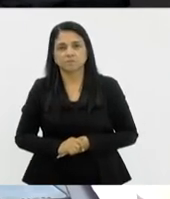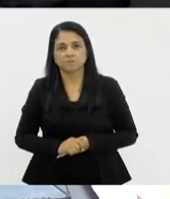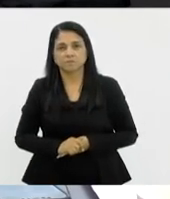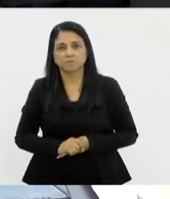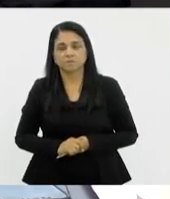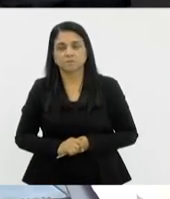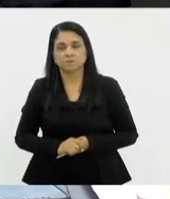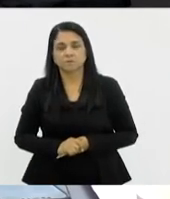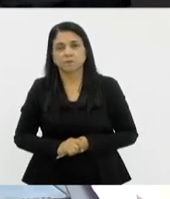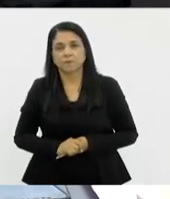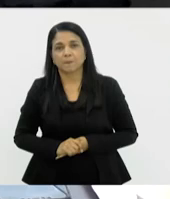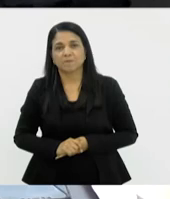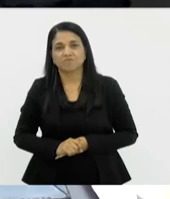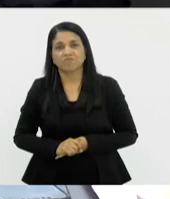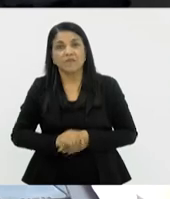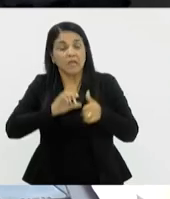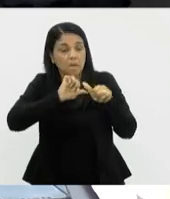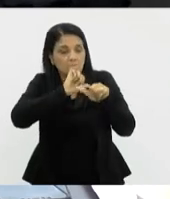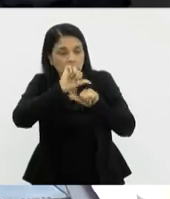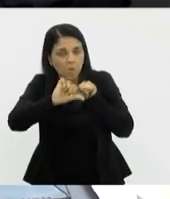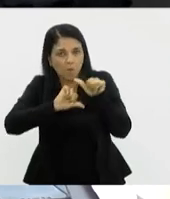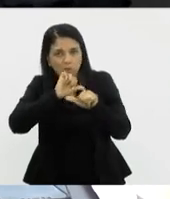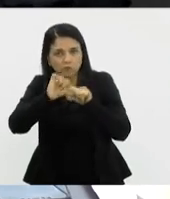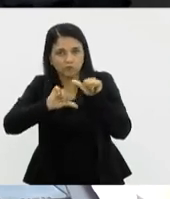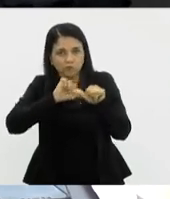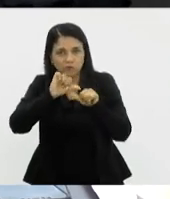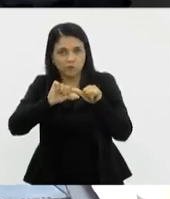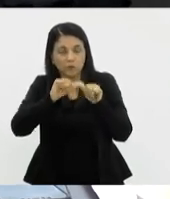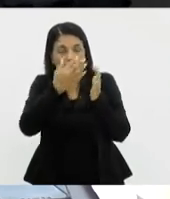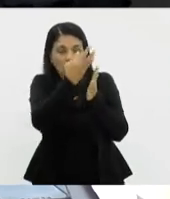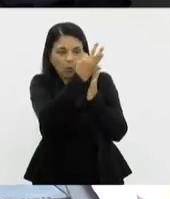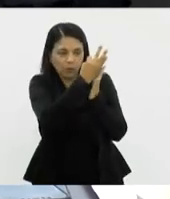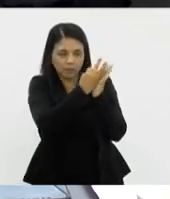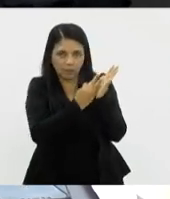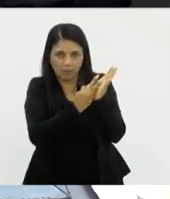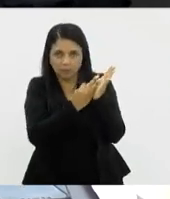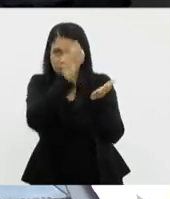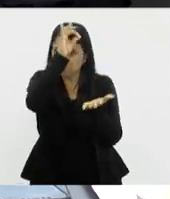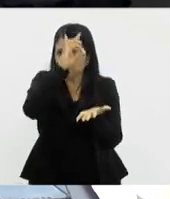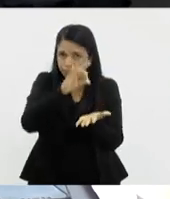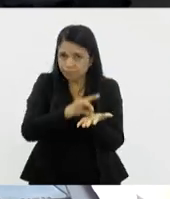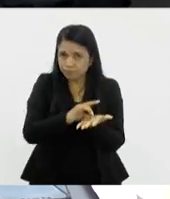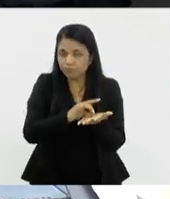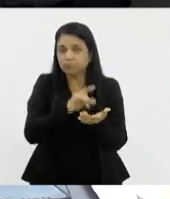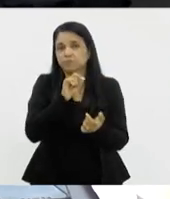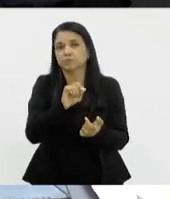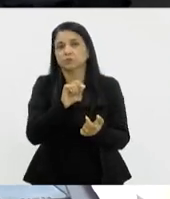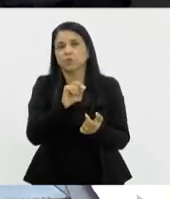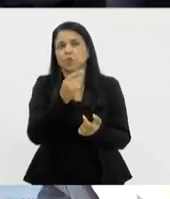E aí ele sai modificando, em relação ao texto original,